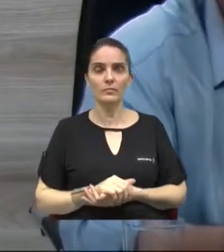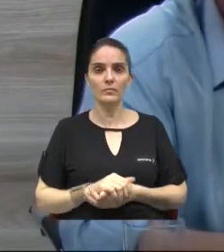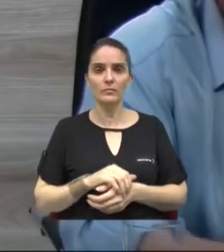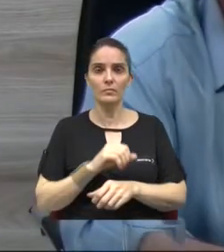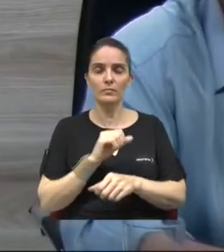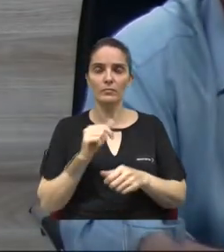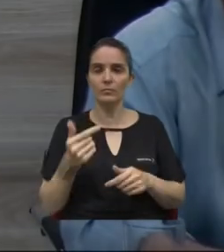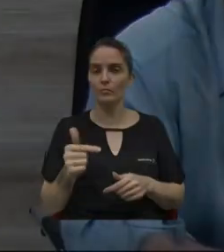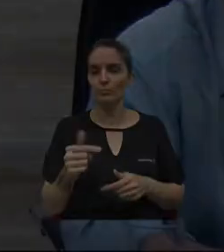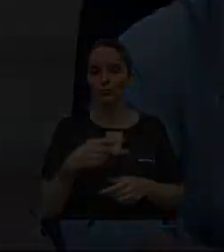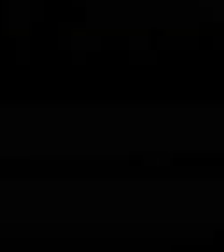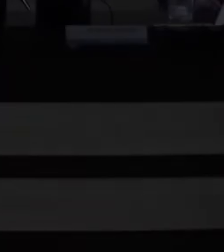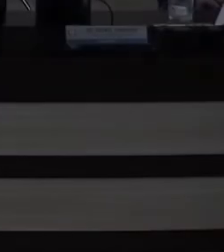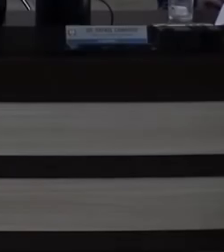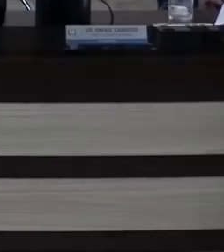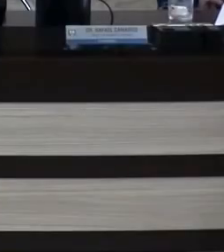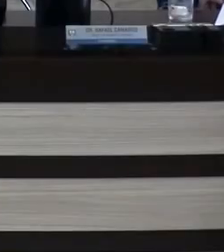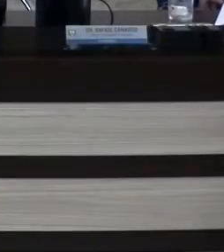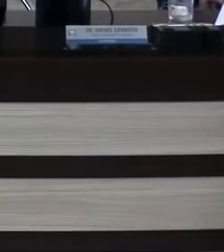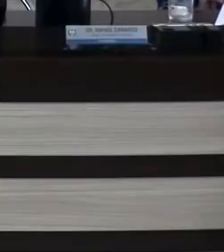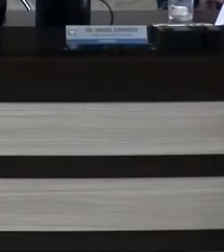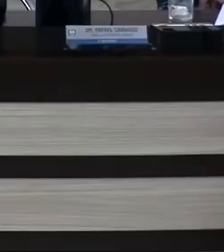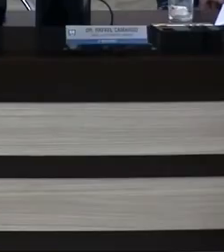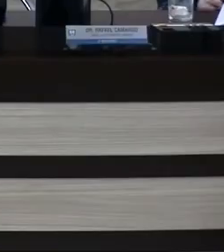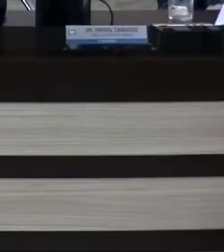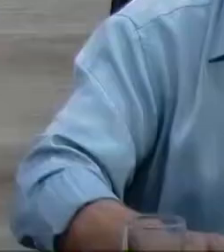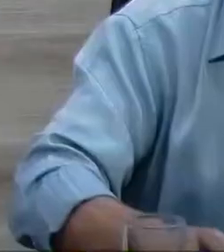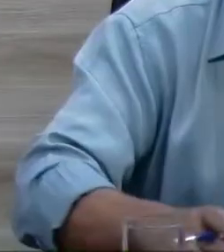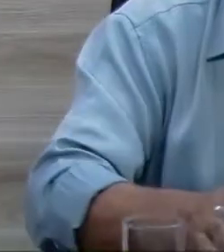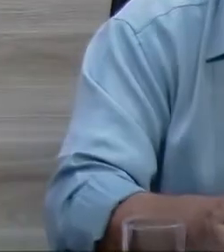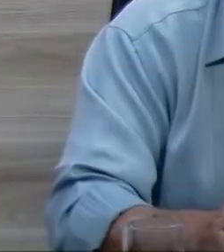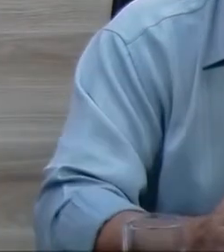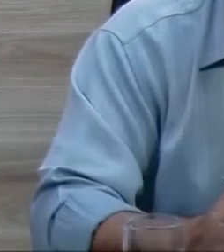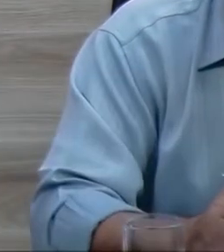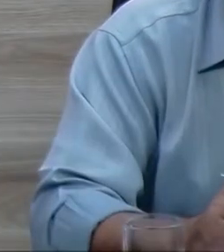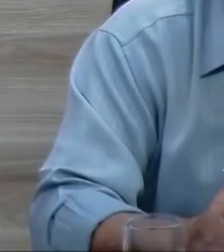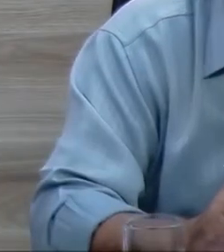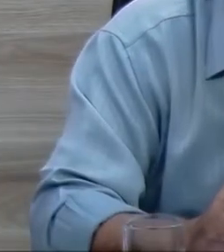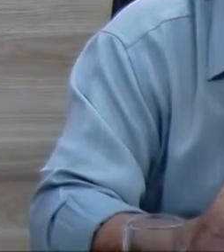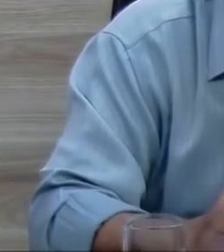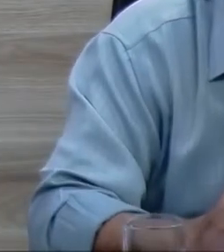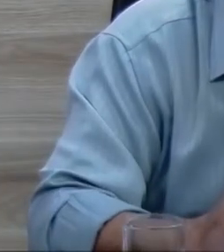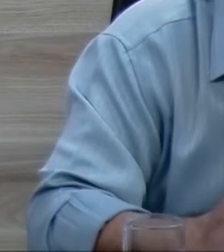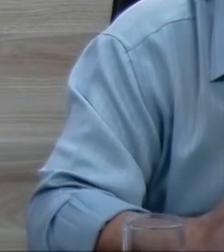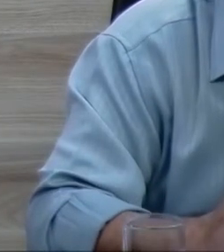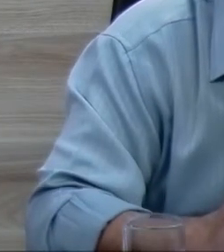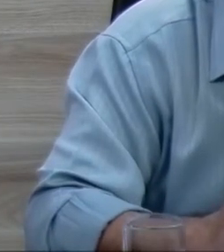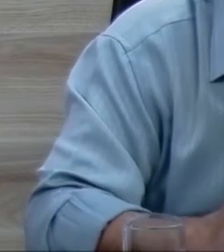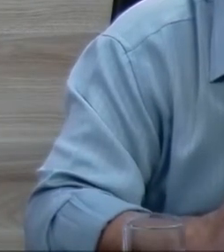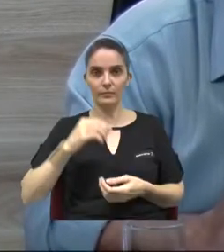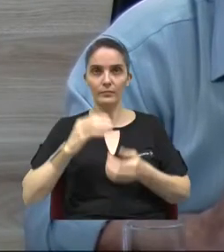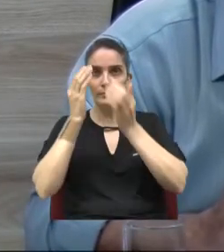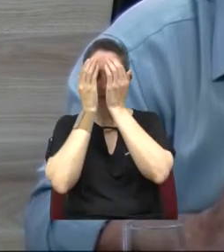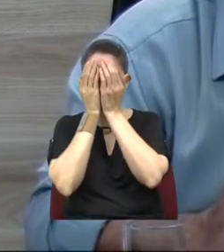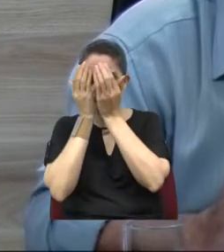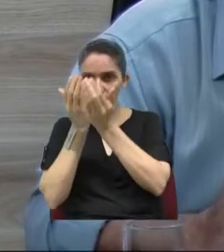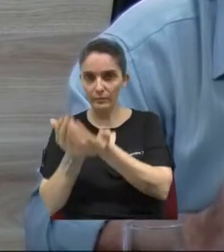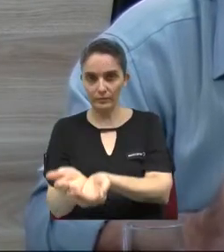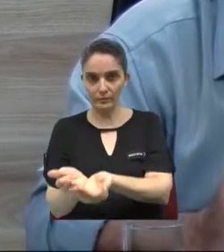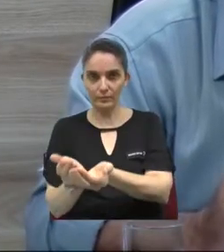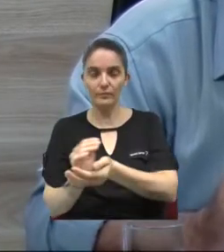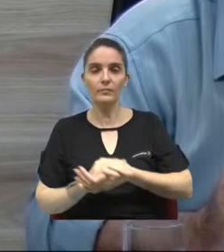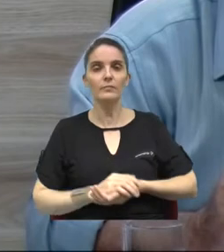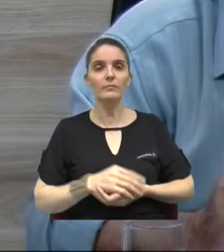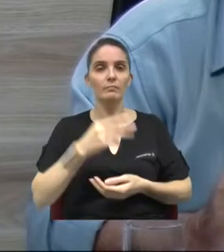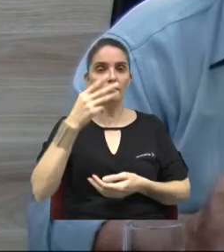suspensa por falta de quórum. Agora, no dia 13 de dezembro, é comemorado o dia da padroeira de Santa Luzia, onde há